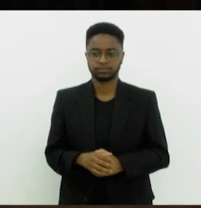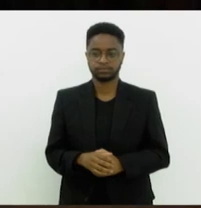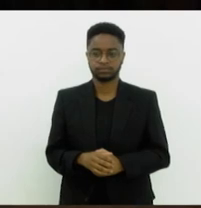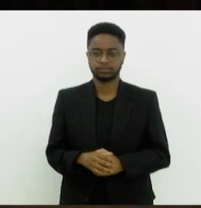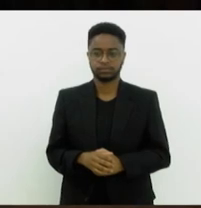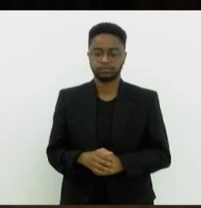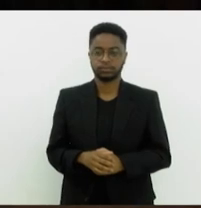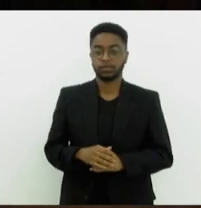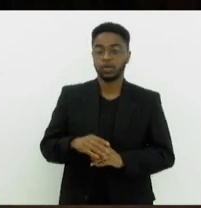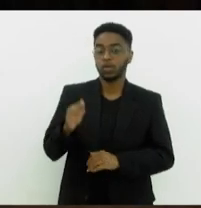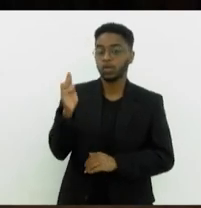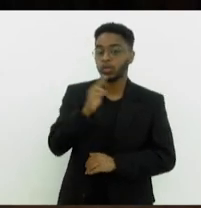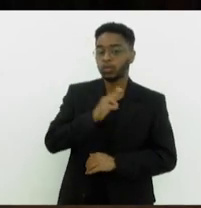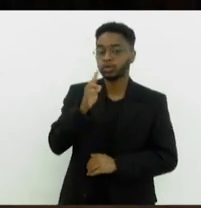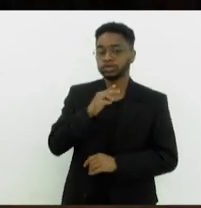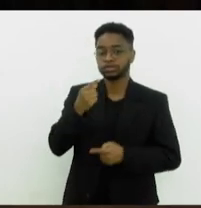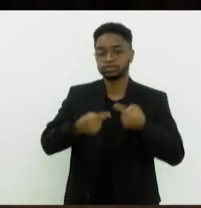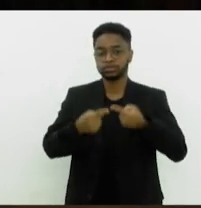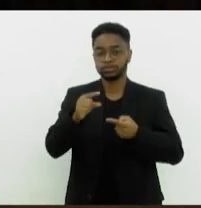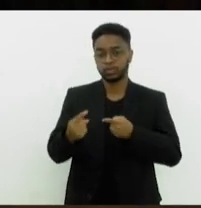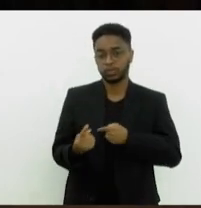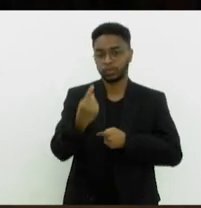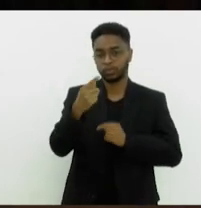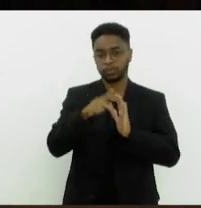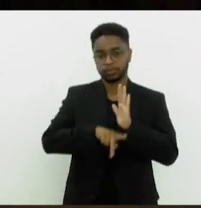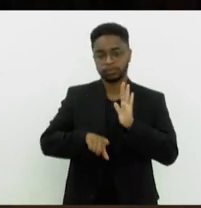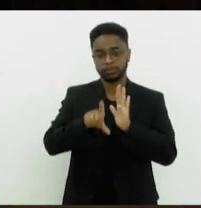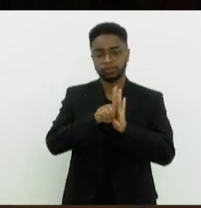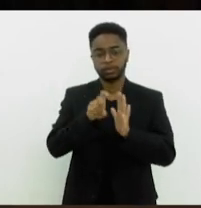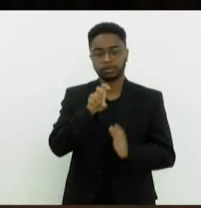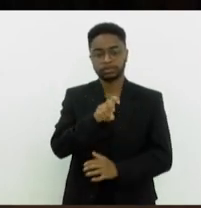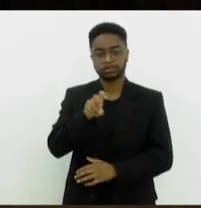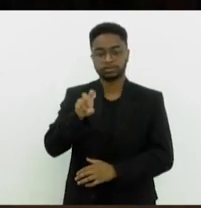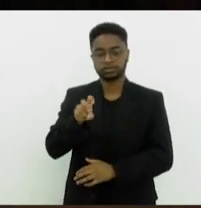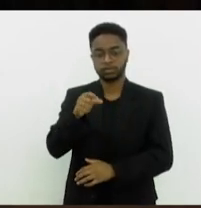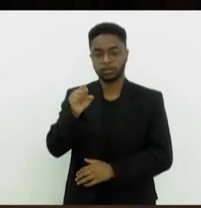Em regime de urgência, em discussão única. Projeto de lei número